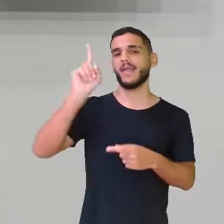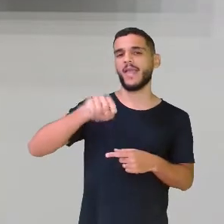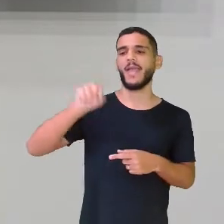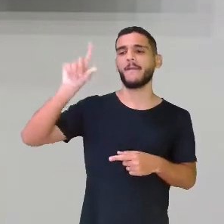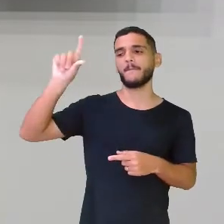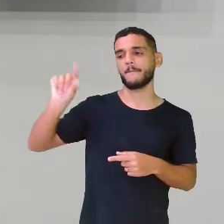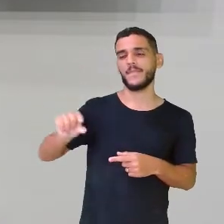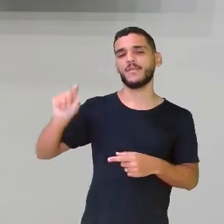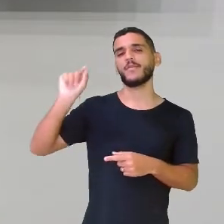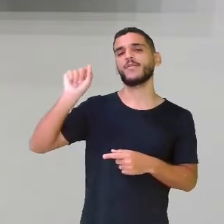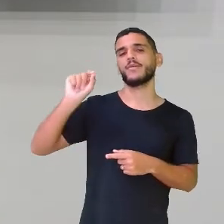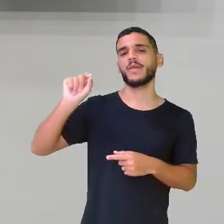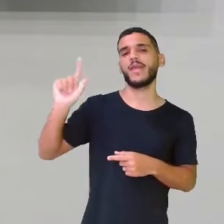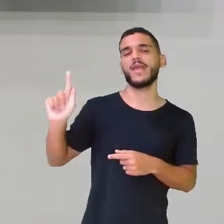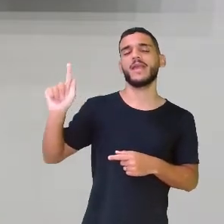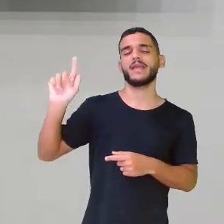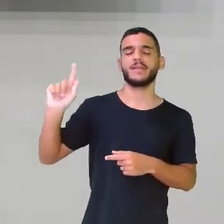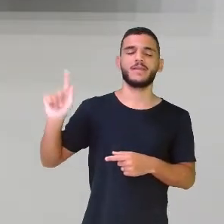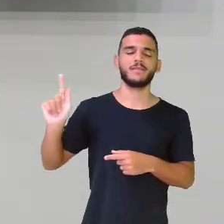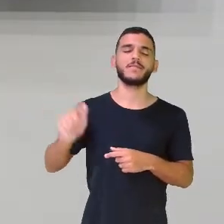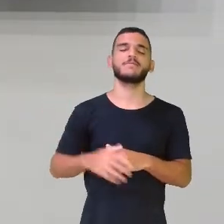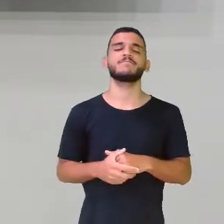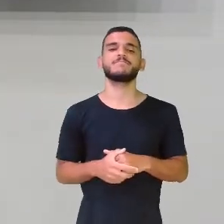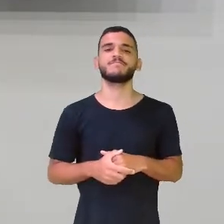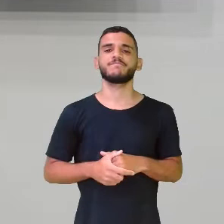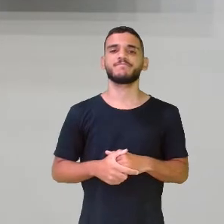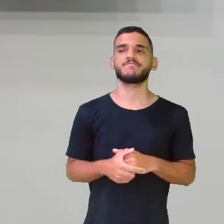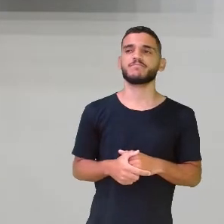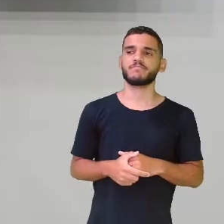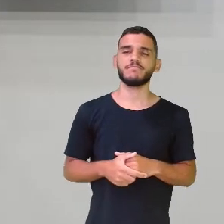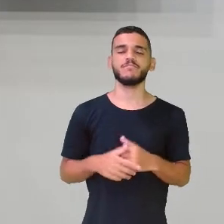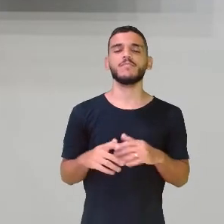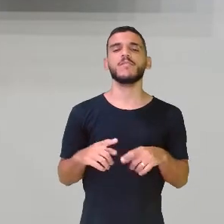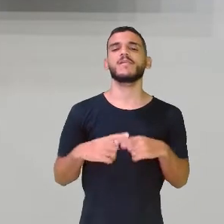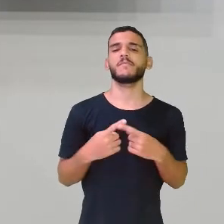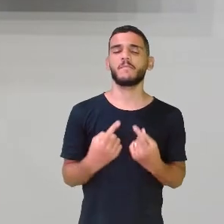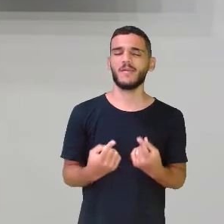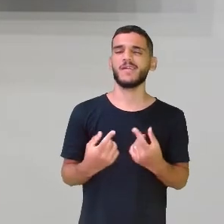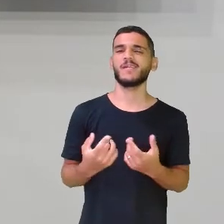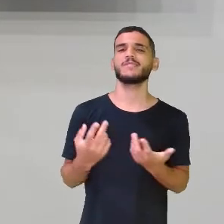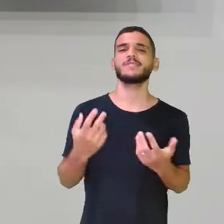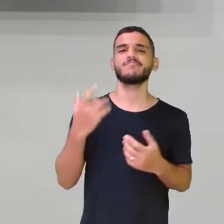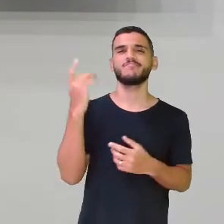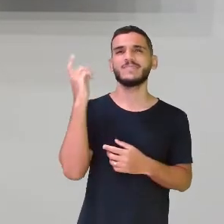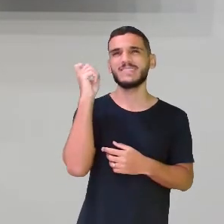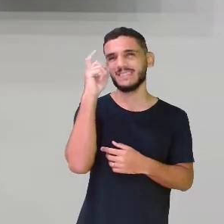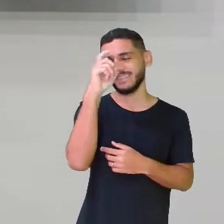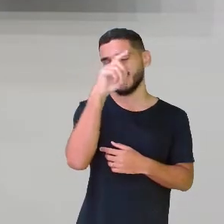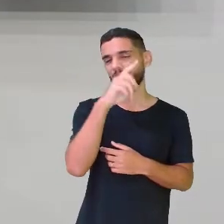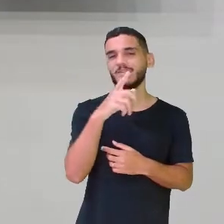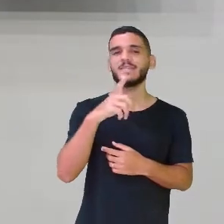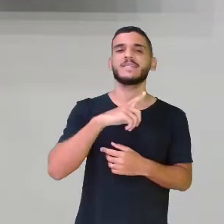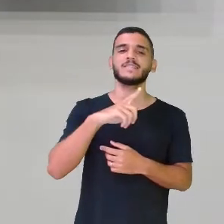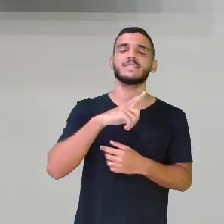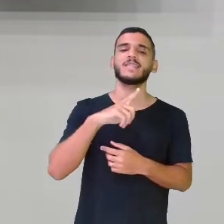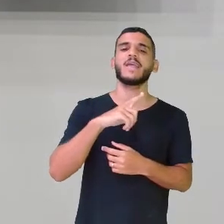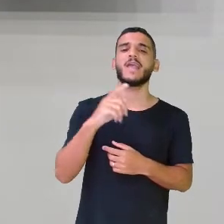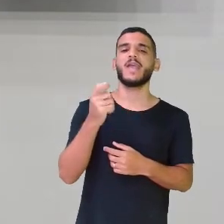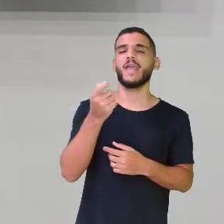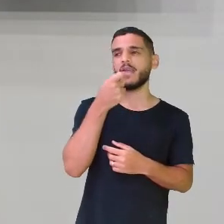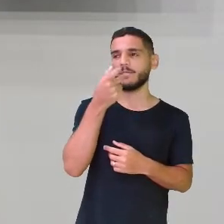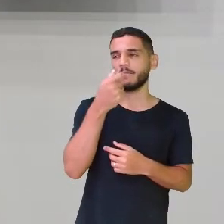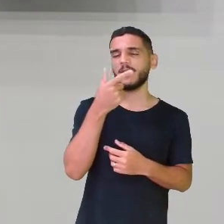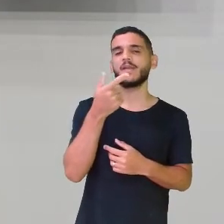esses miligramas eles são alterados, tranquilo? Mas dificilmente você vai ver remédios em grama, e